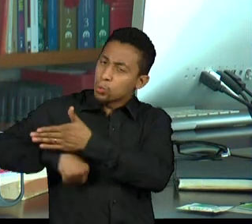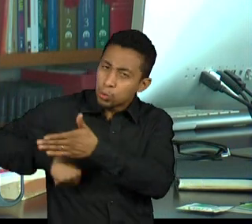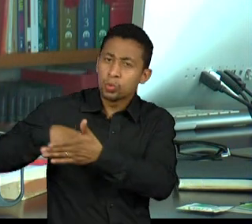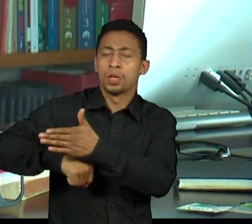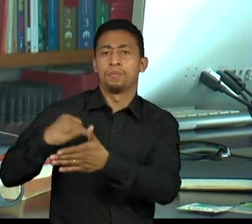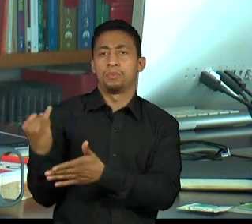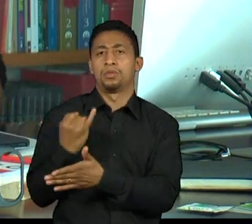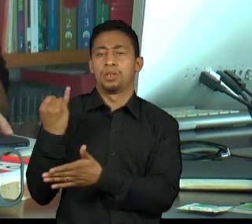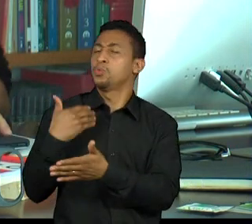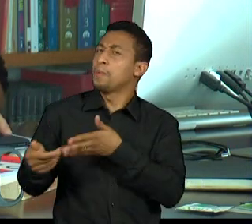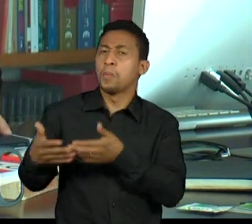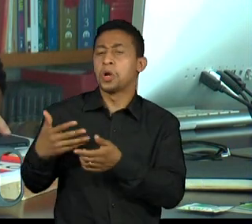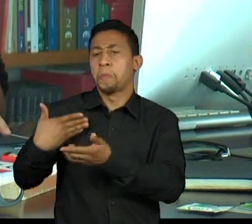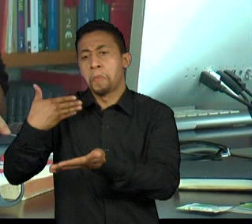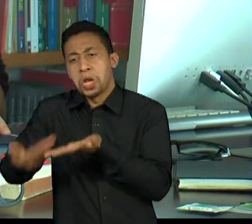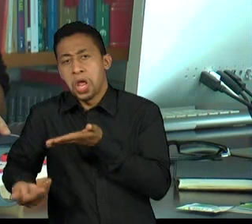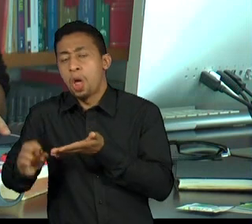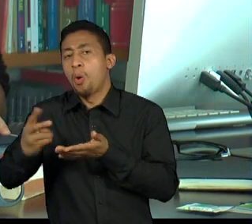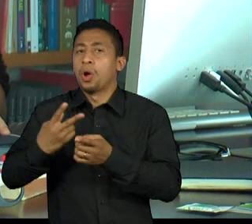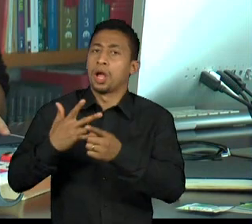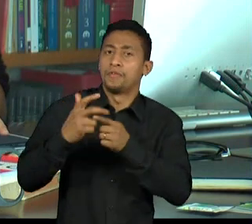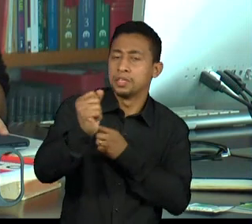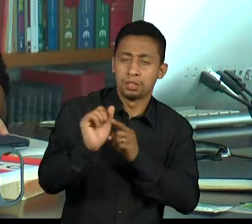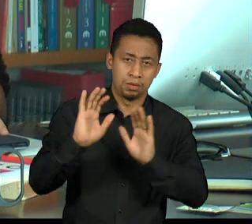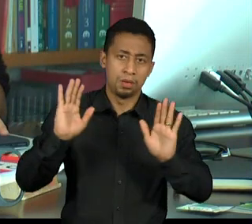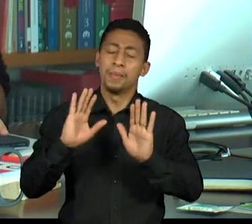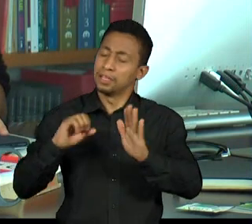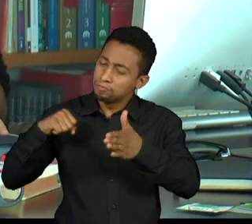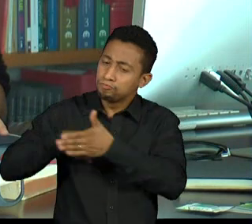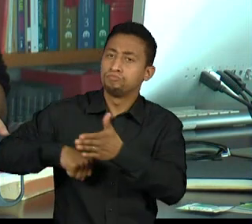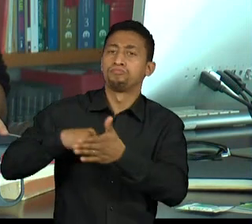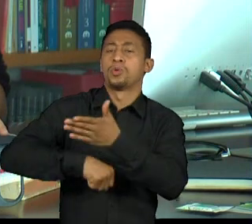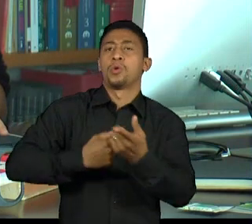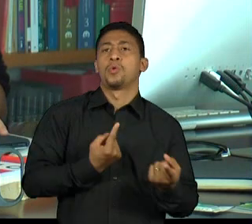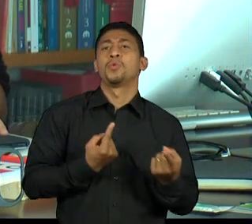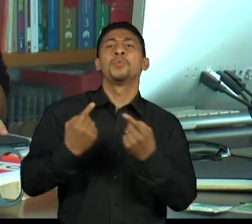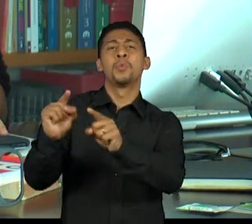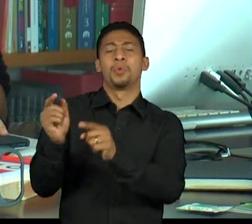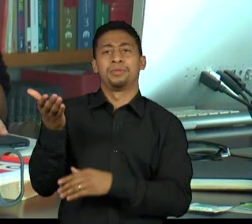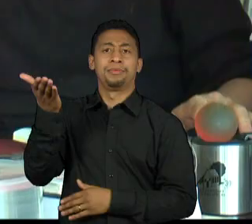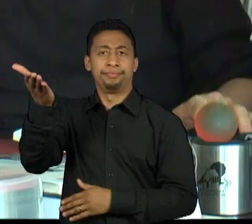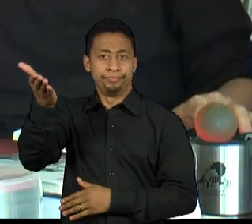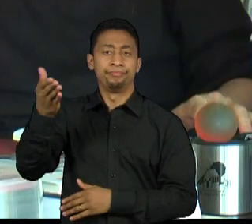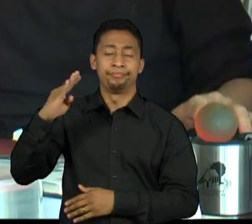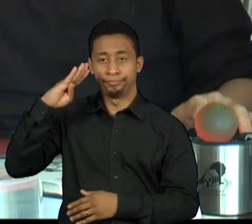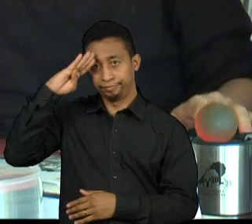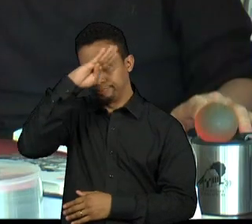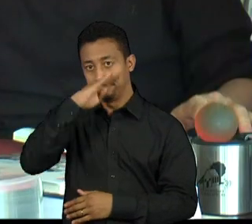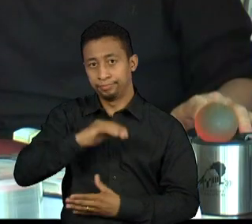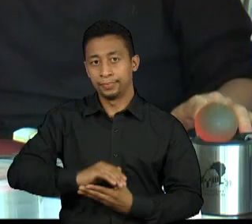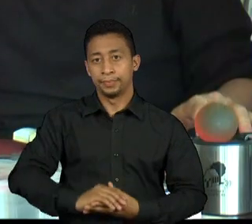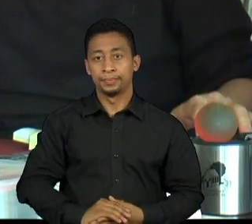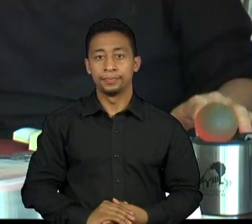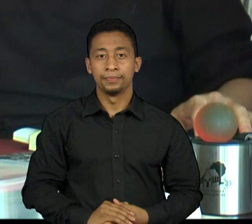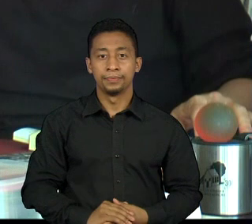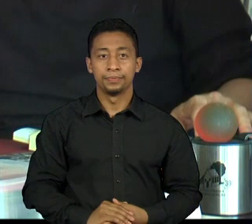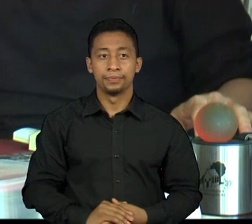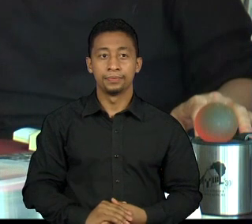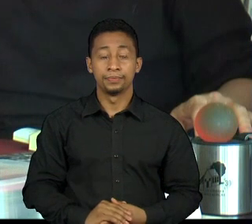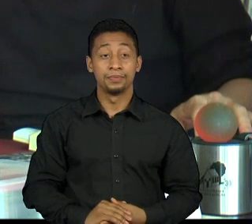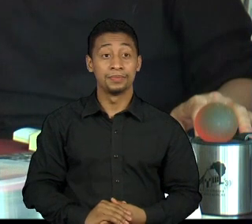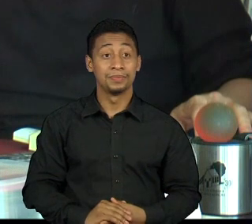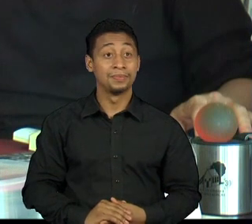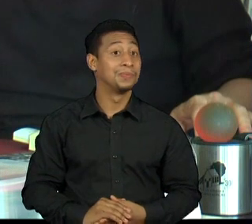votar com o livro na mão, fazer tudo aquilo que a gente fez para tentar impedir a barbárie, né? E o impeachment da